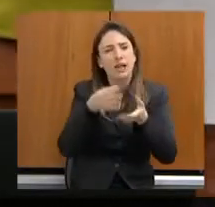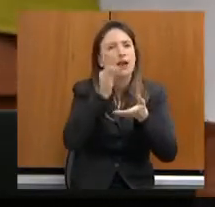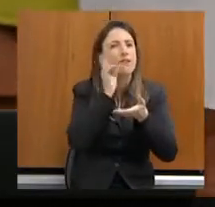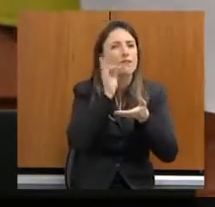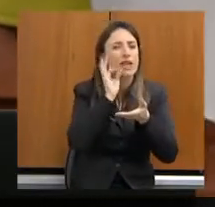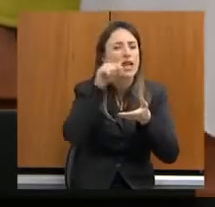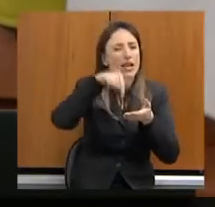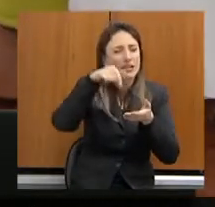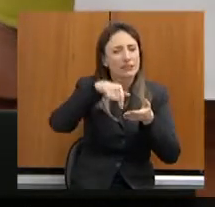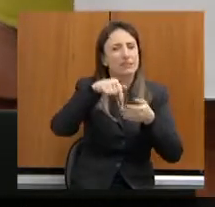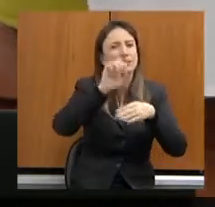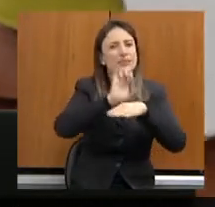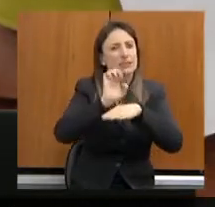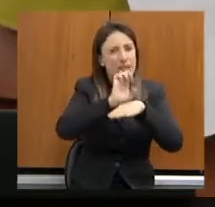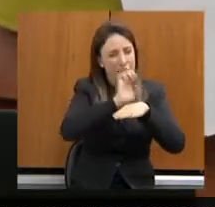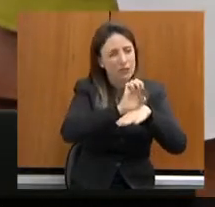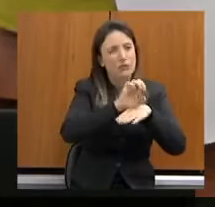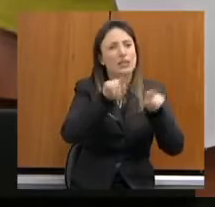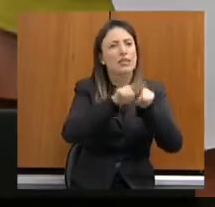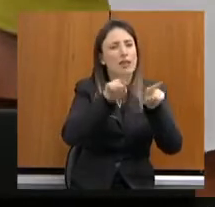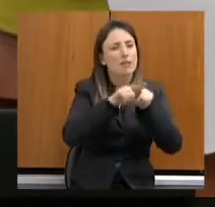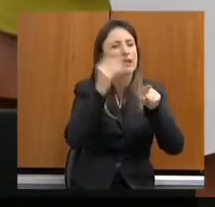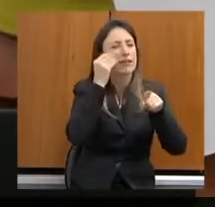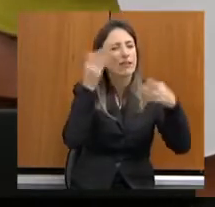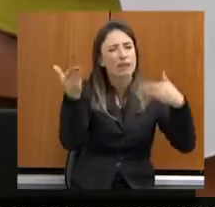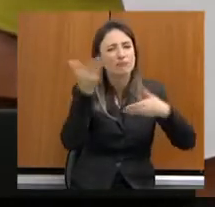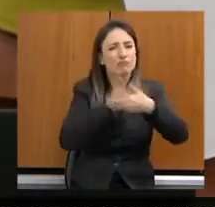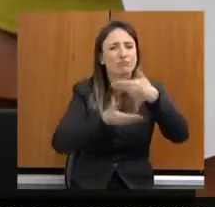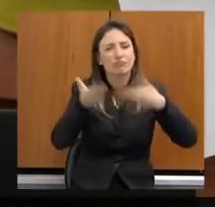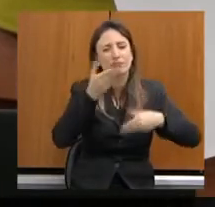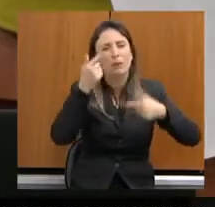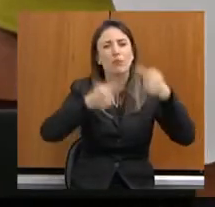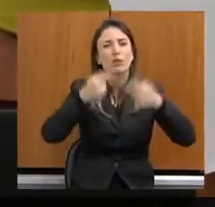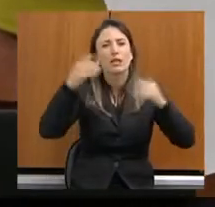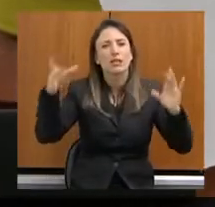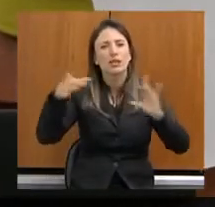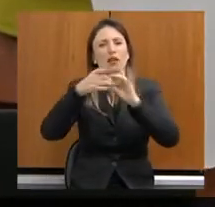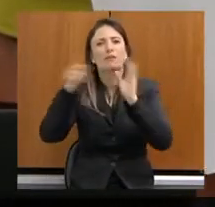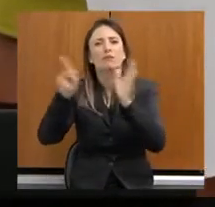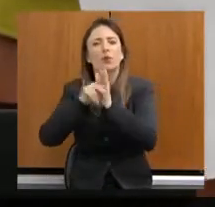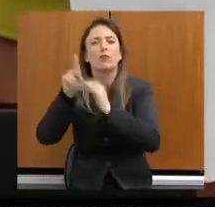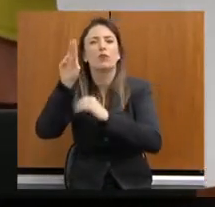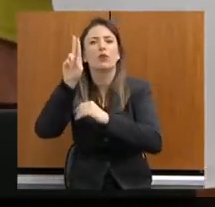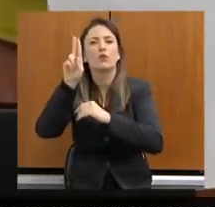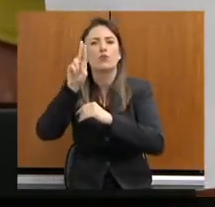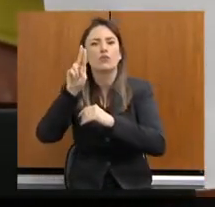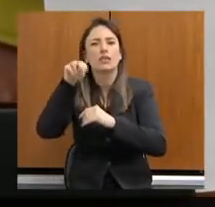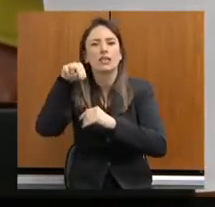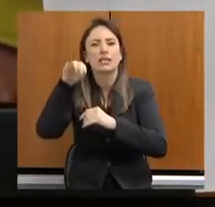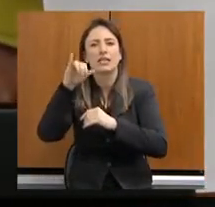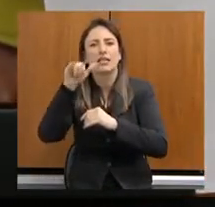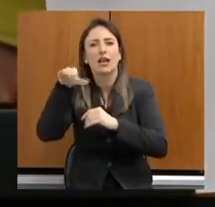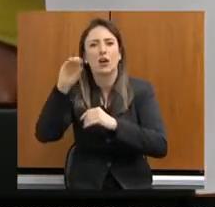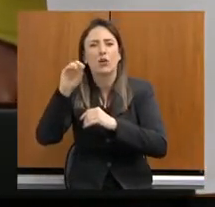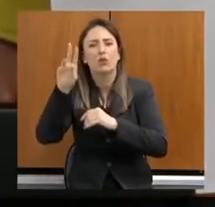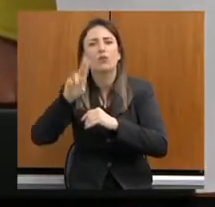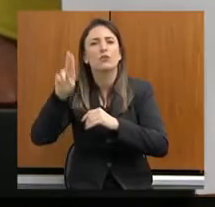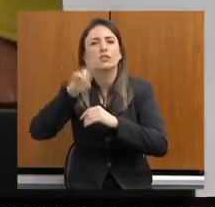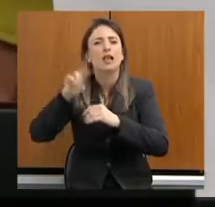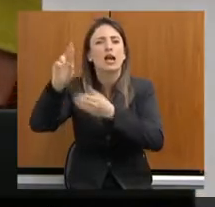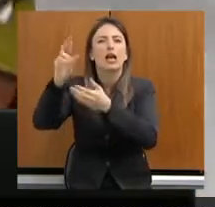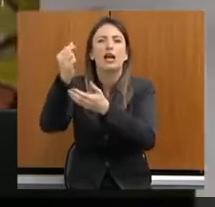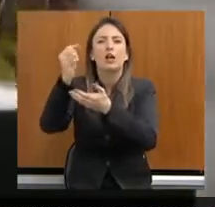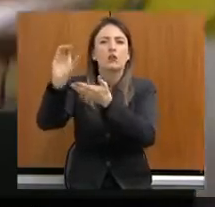e de articulação com as políticas da União por meio de utilização de recursos do